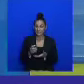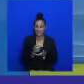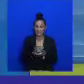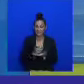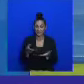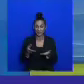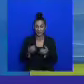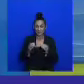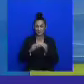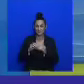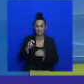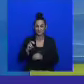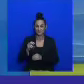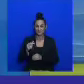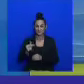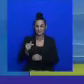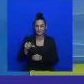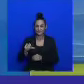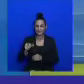Quina, hoje concurso número